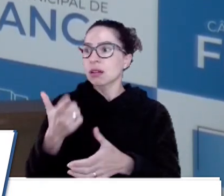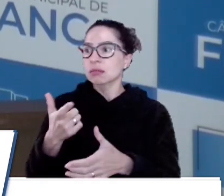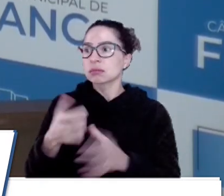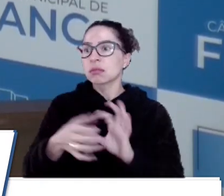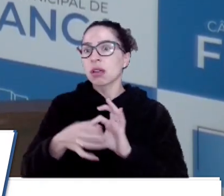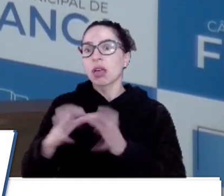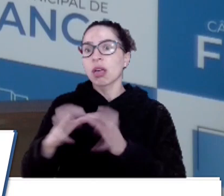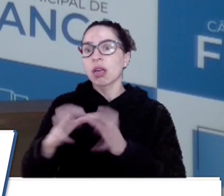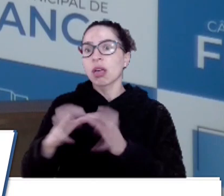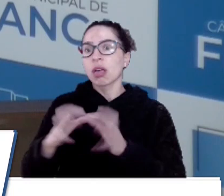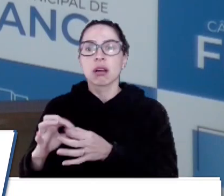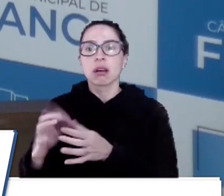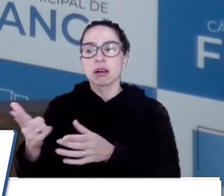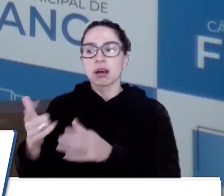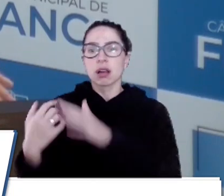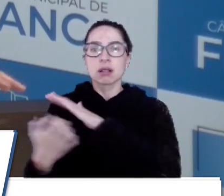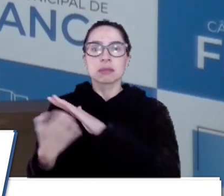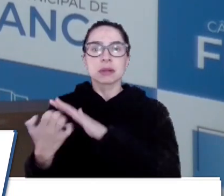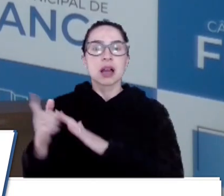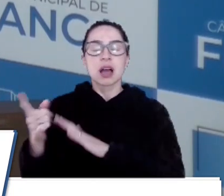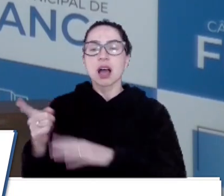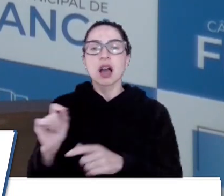que não pegam